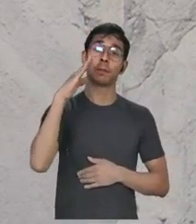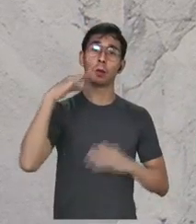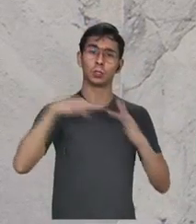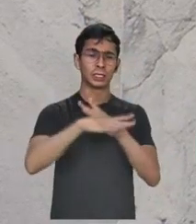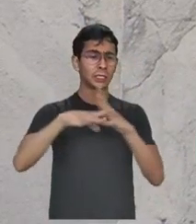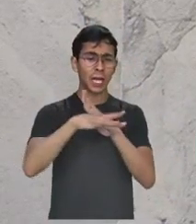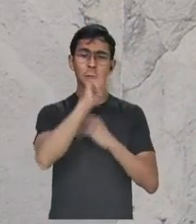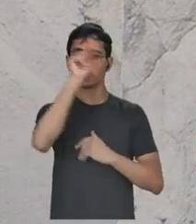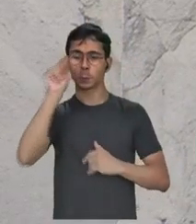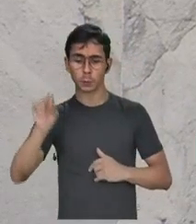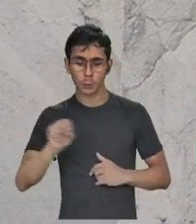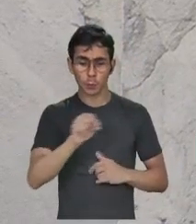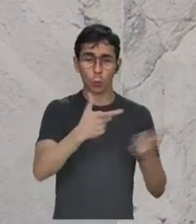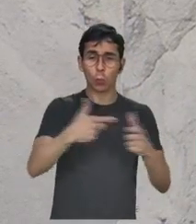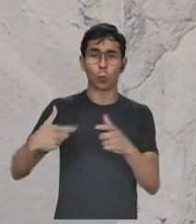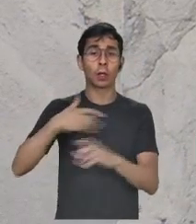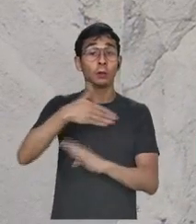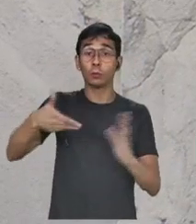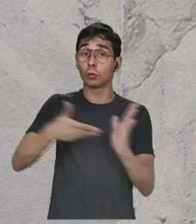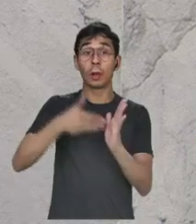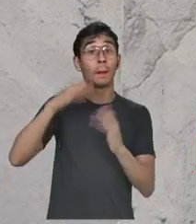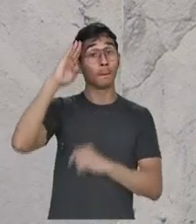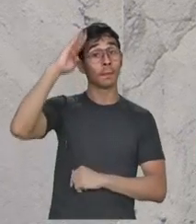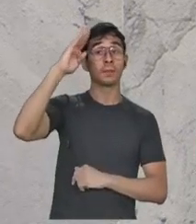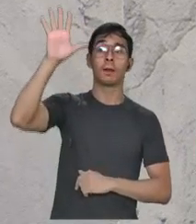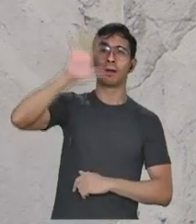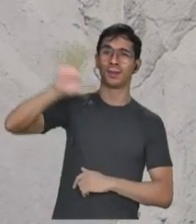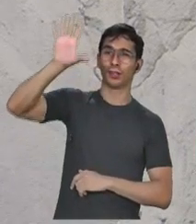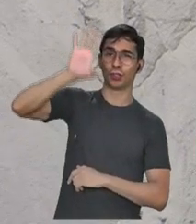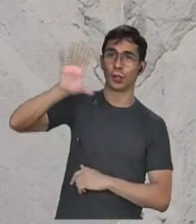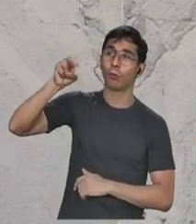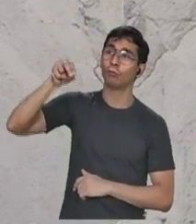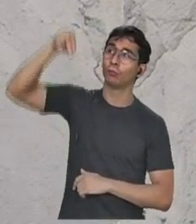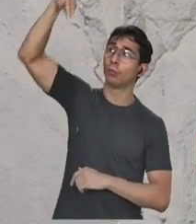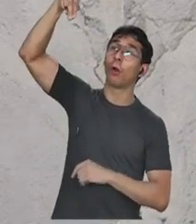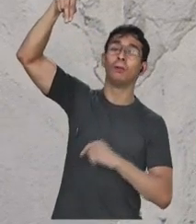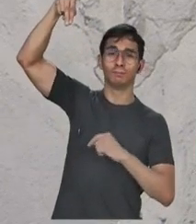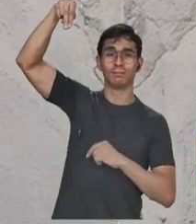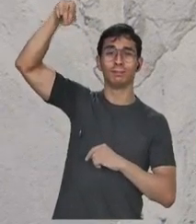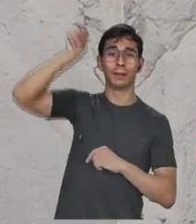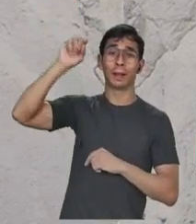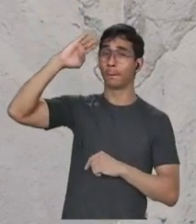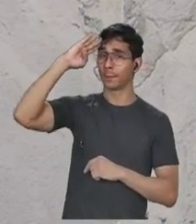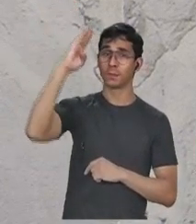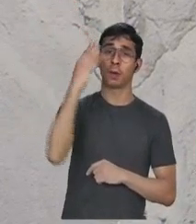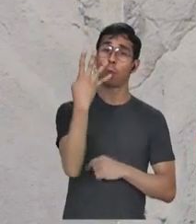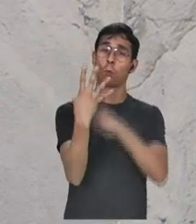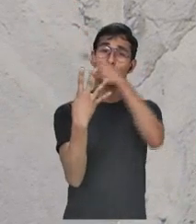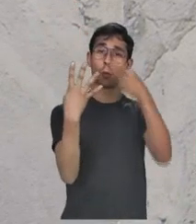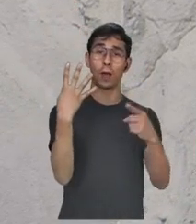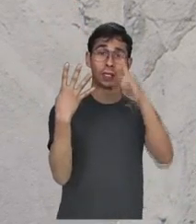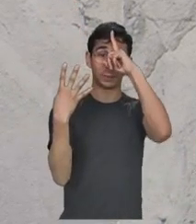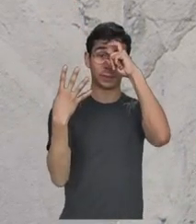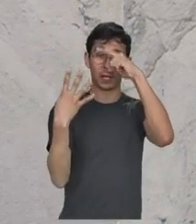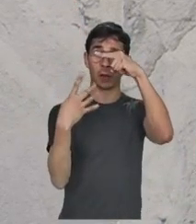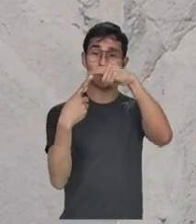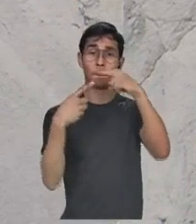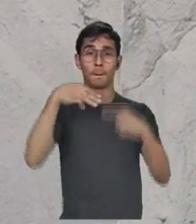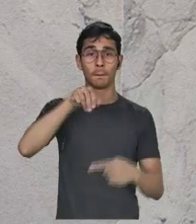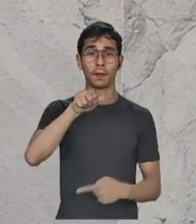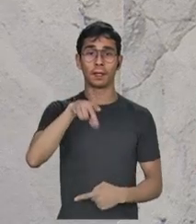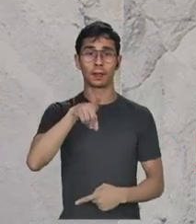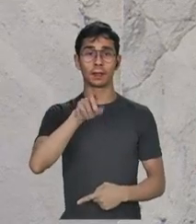nós temos esse problema mas na zona norte que a nossa área de atuação a ação principal alina nos quatro hospitais mandaqui é o